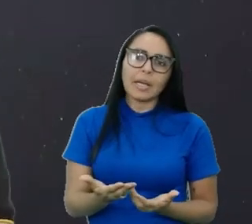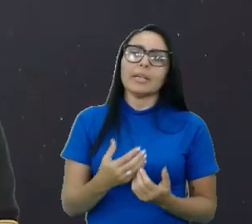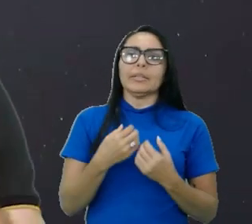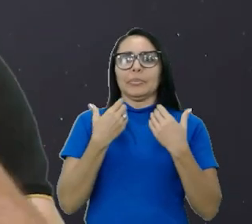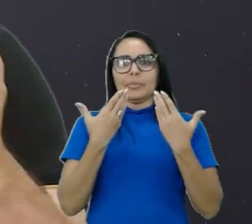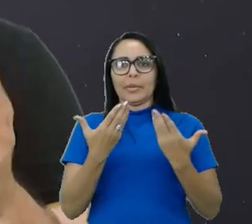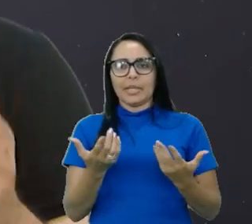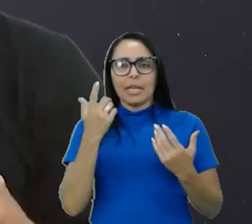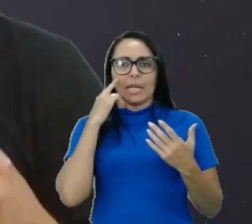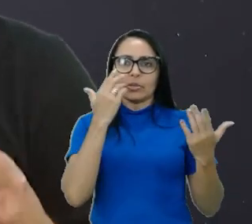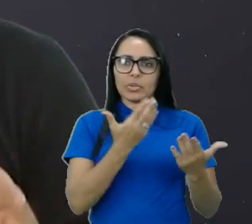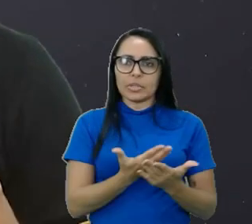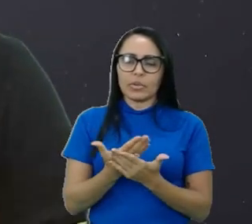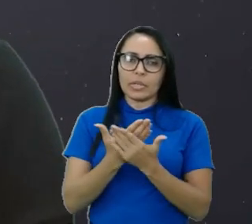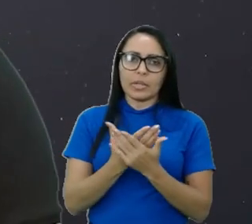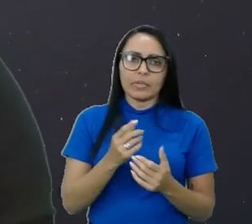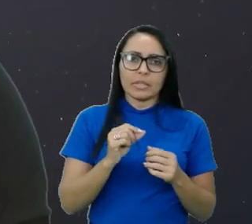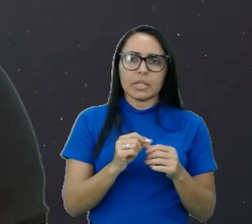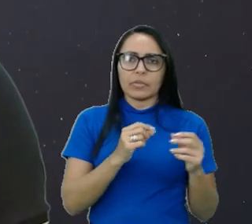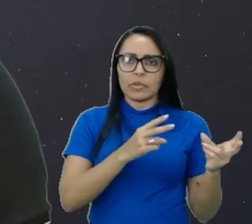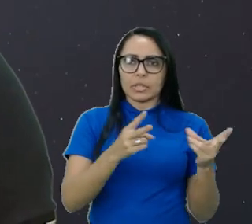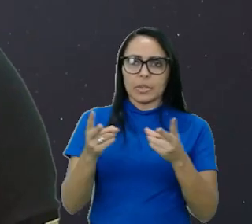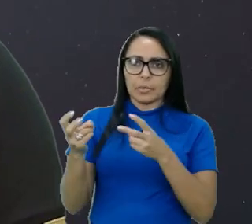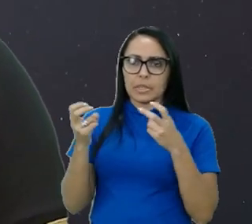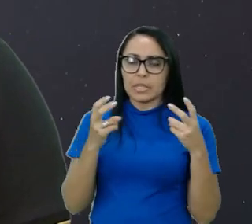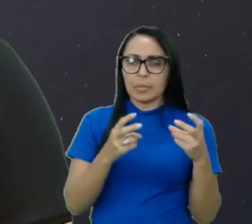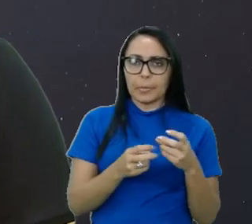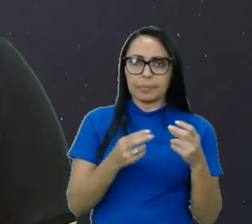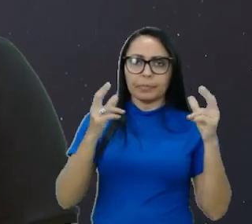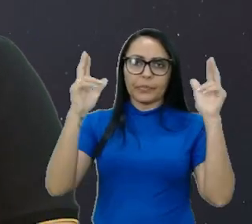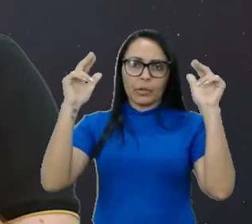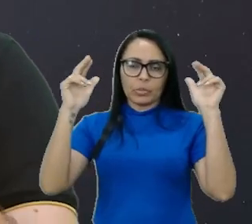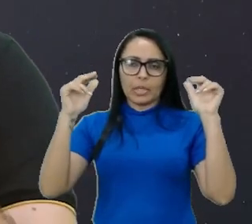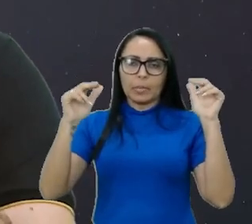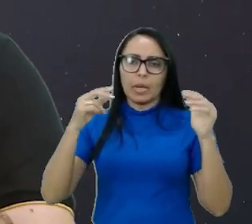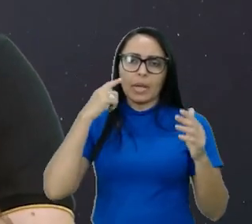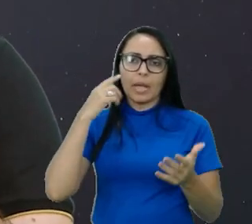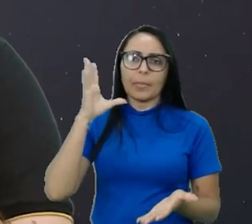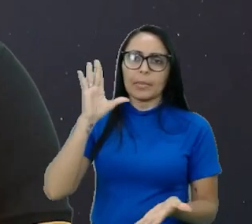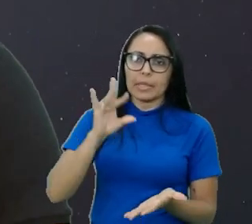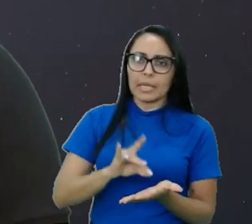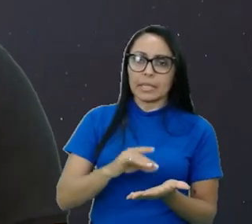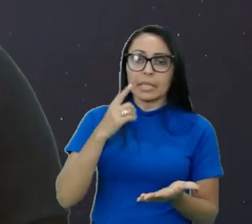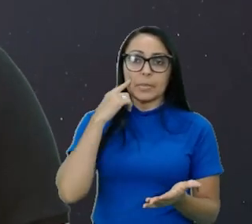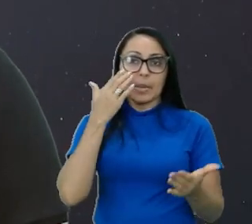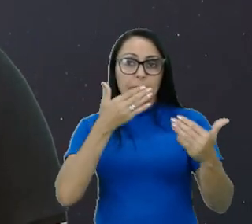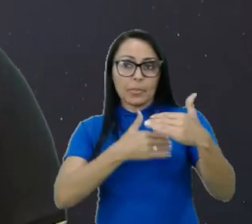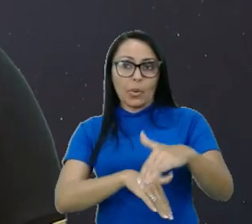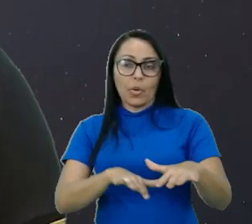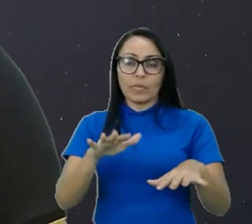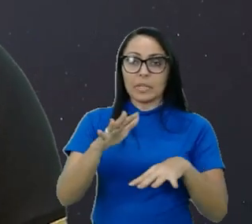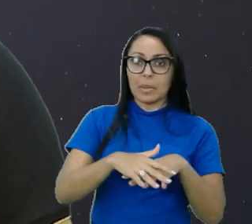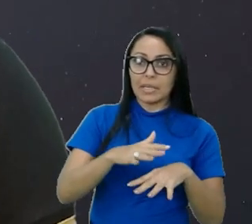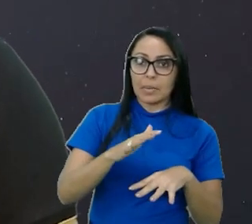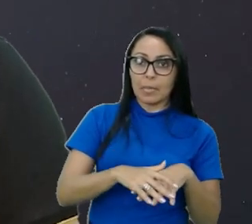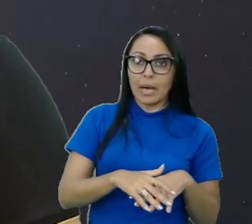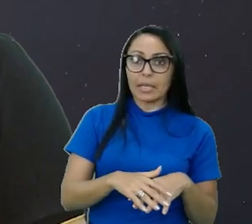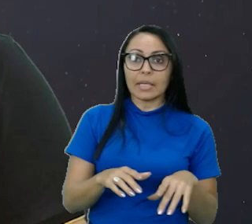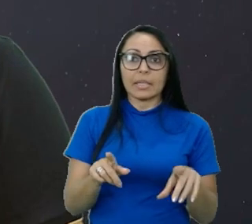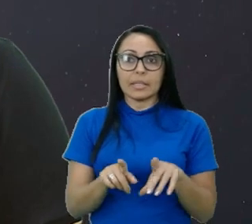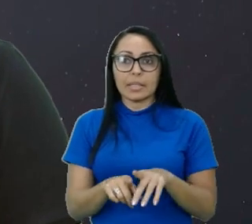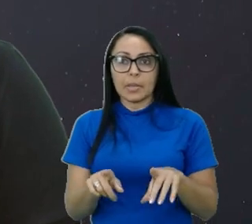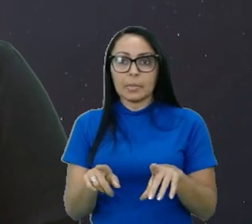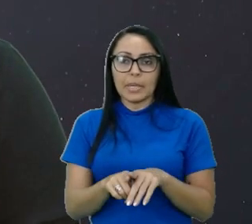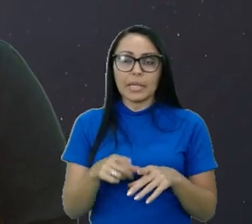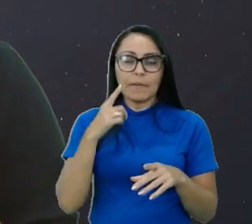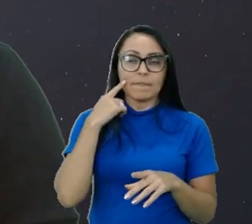nossa aula e fazer com que você perceba que esse tema é aplicado na minha prova de matemática, mas também na prova de natureza.